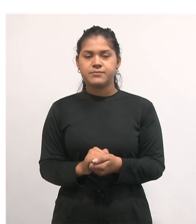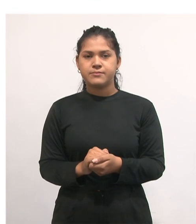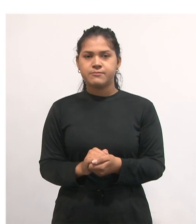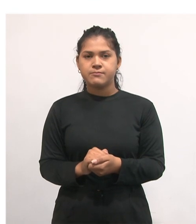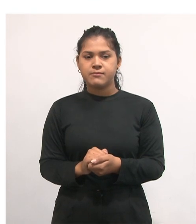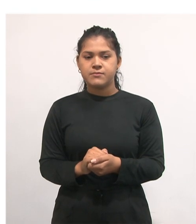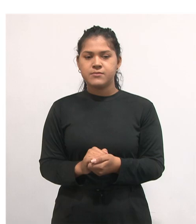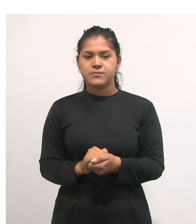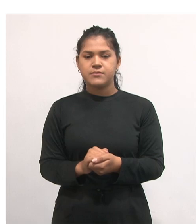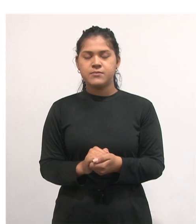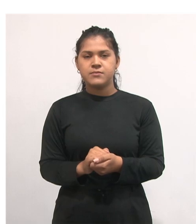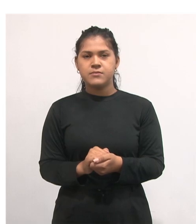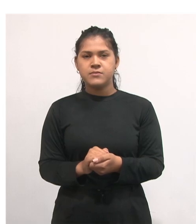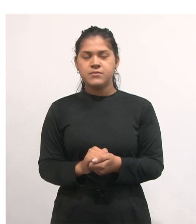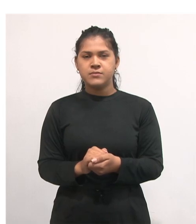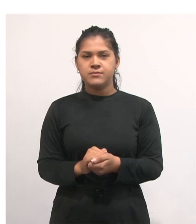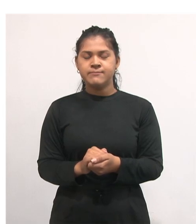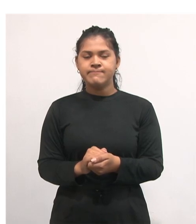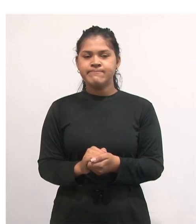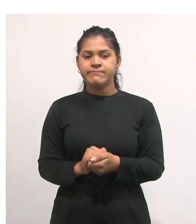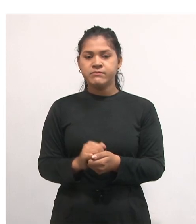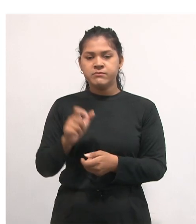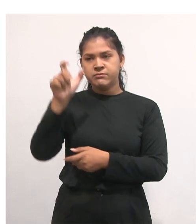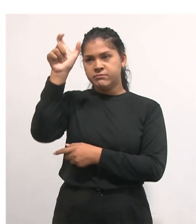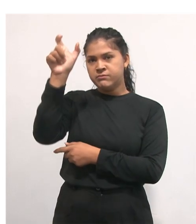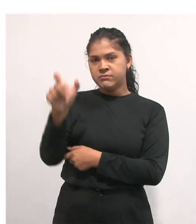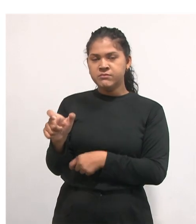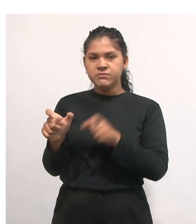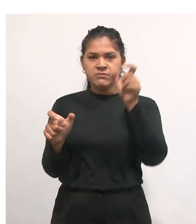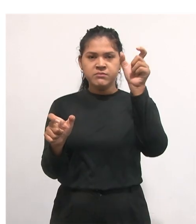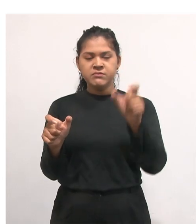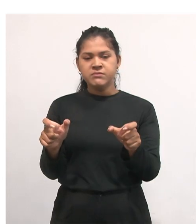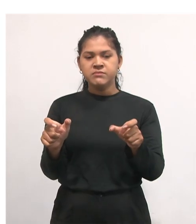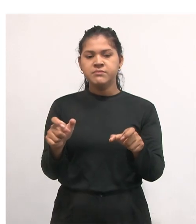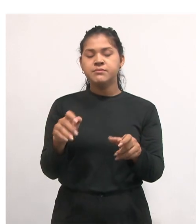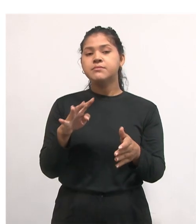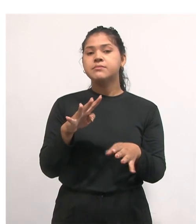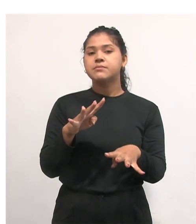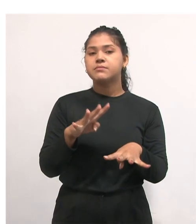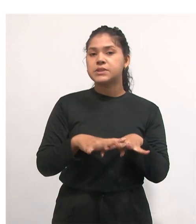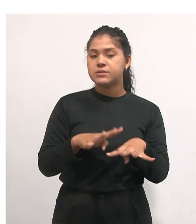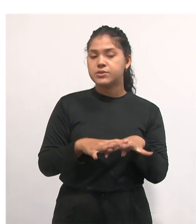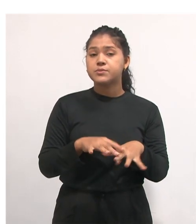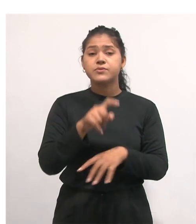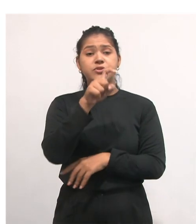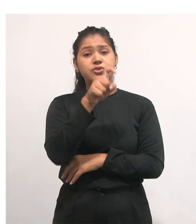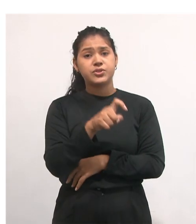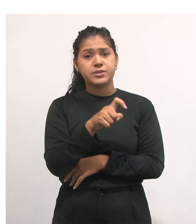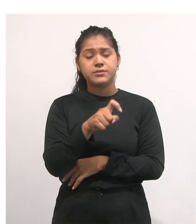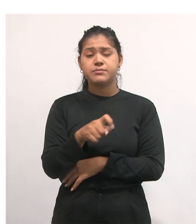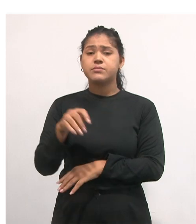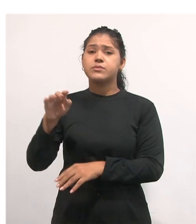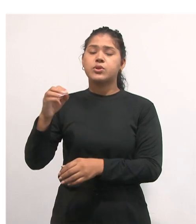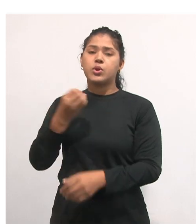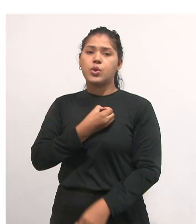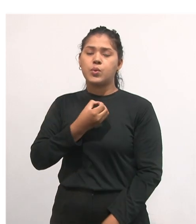correto? Então, nós vamos chamar todos esses valores aqui de matemática de x e todos os